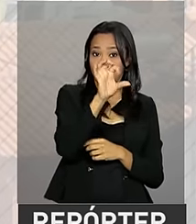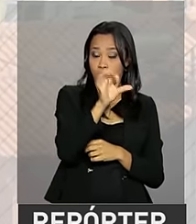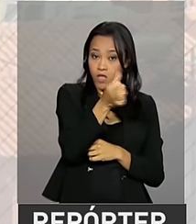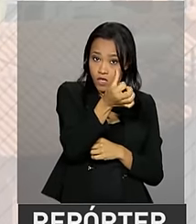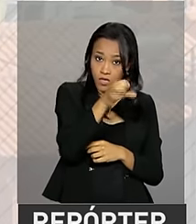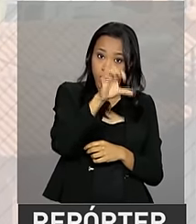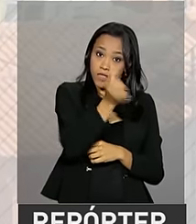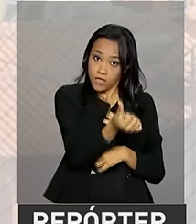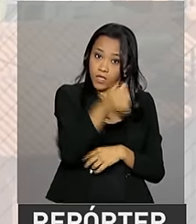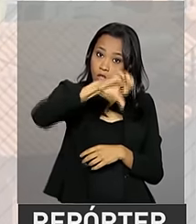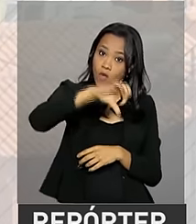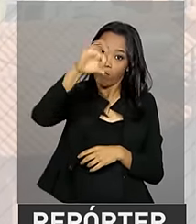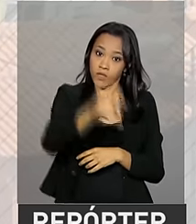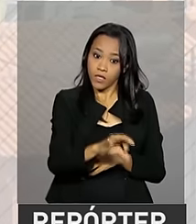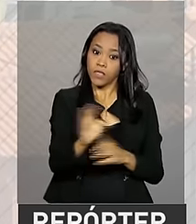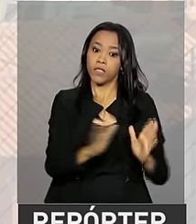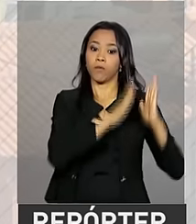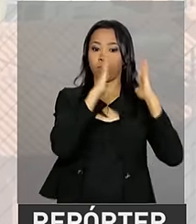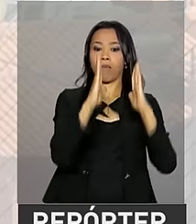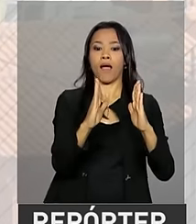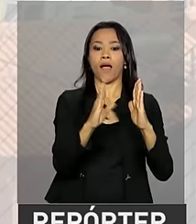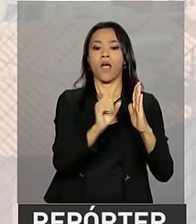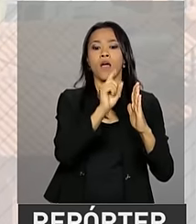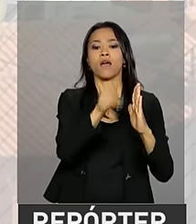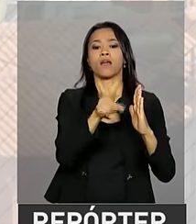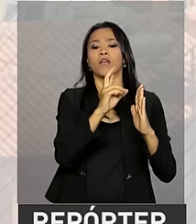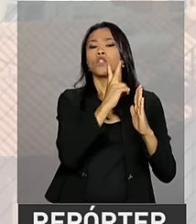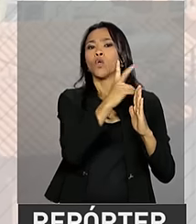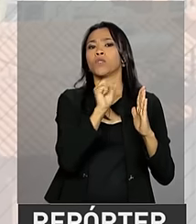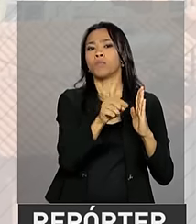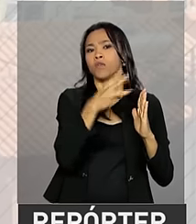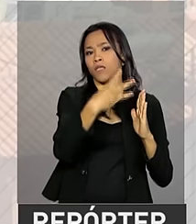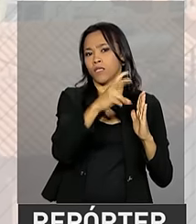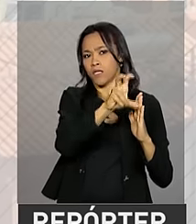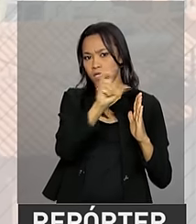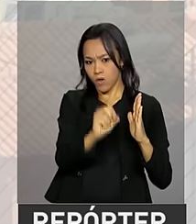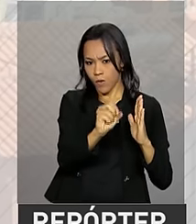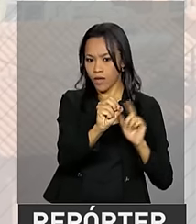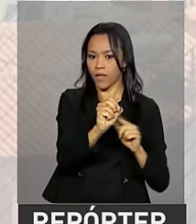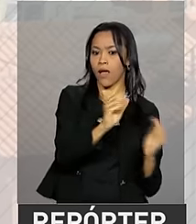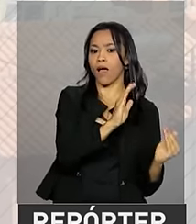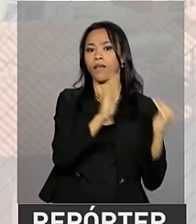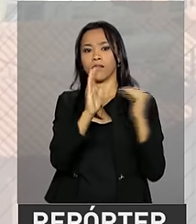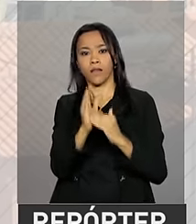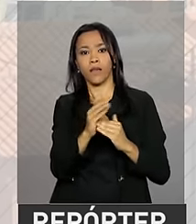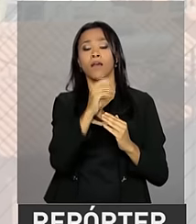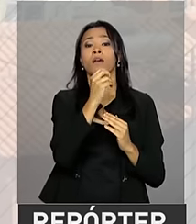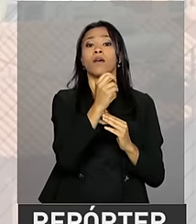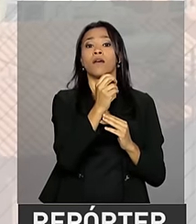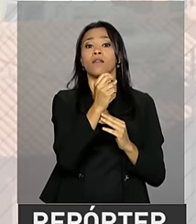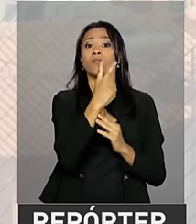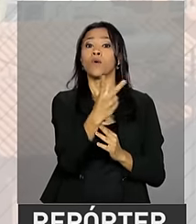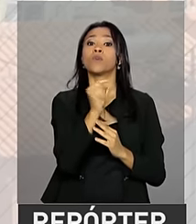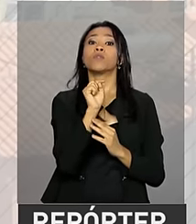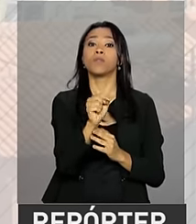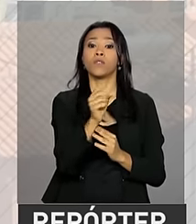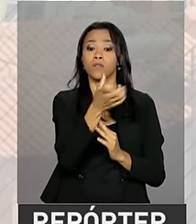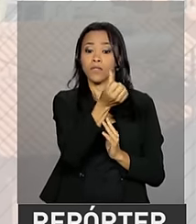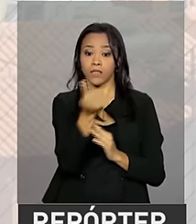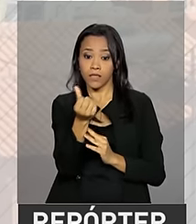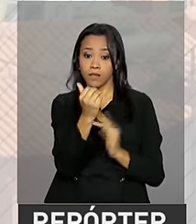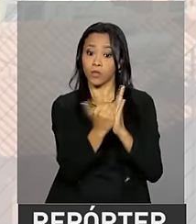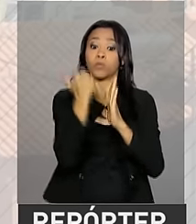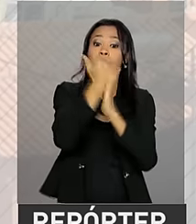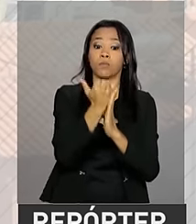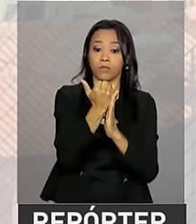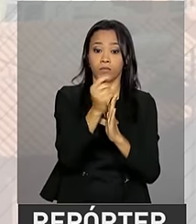7,69%. Com isso, a faixa 1,5 passará de um limite de R$ 2.350 para R$ 2.600 por mês de